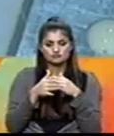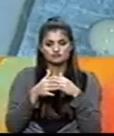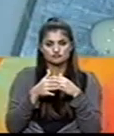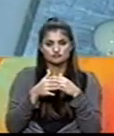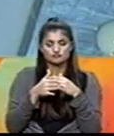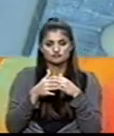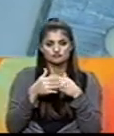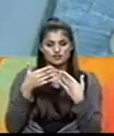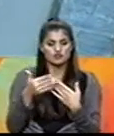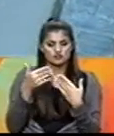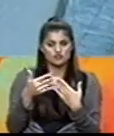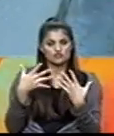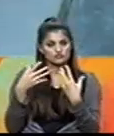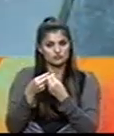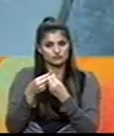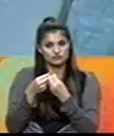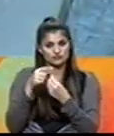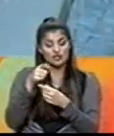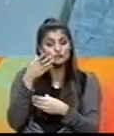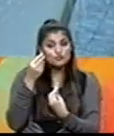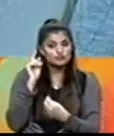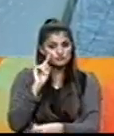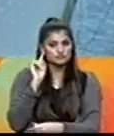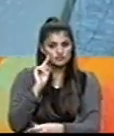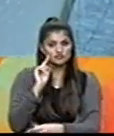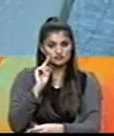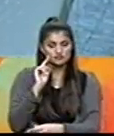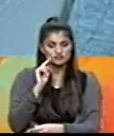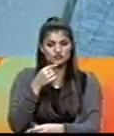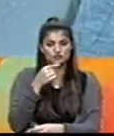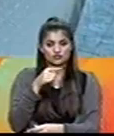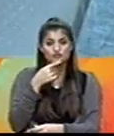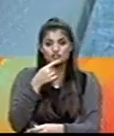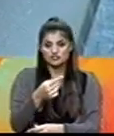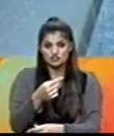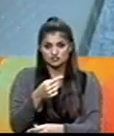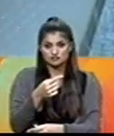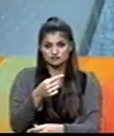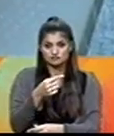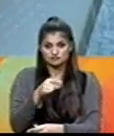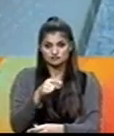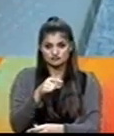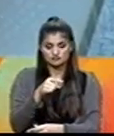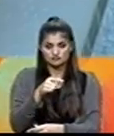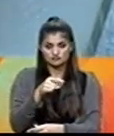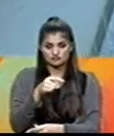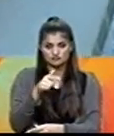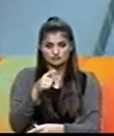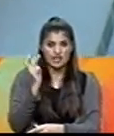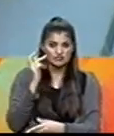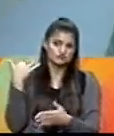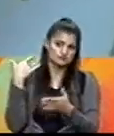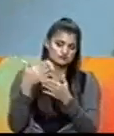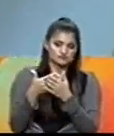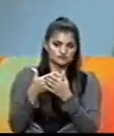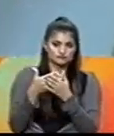Ora bem, agora colocamos aqui, e isso é muito importante, isso é o lucavorismo, é uma questão que se coloca há imensos anos e